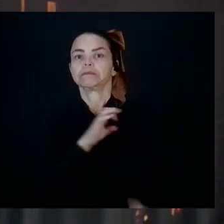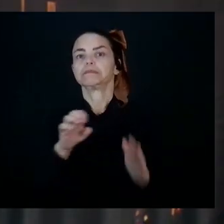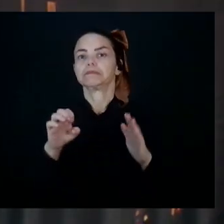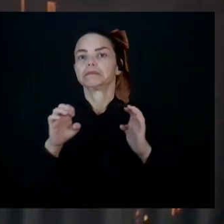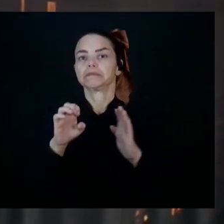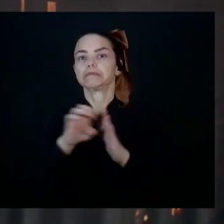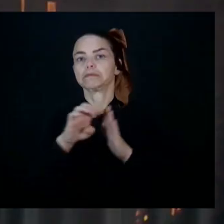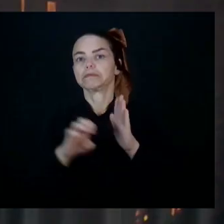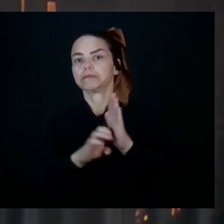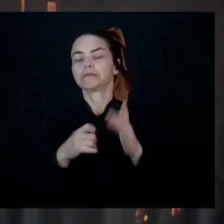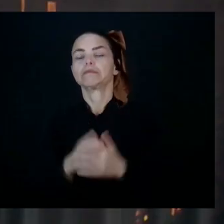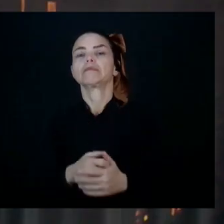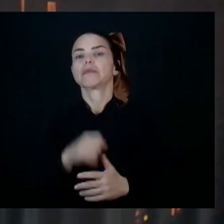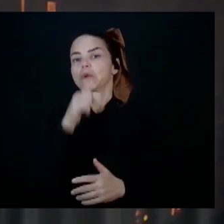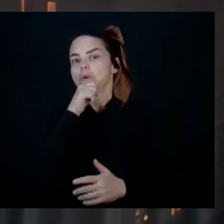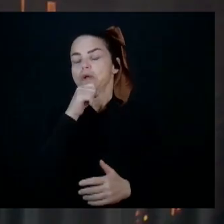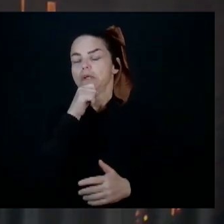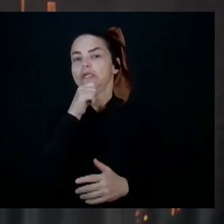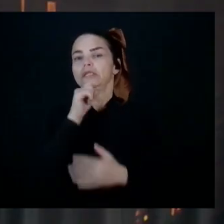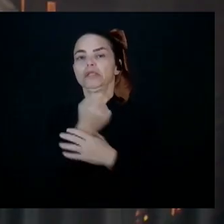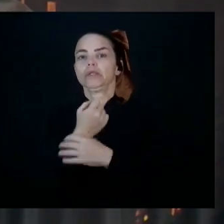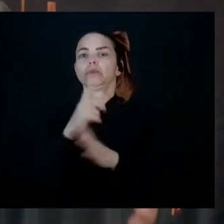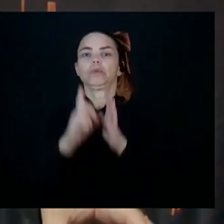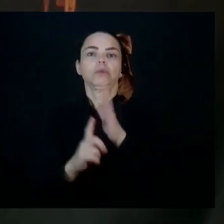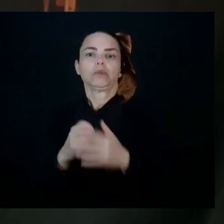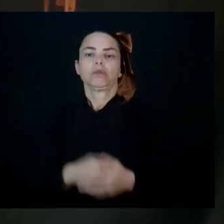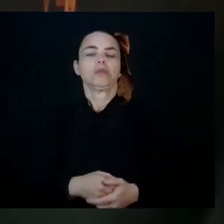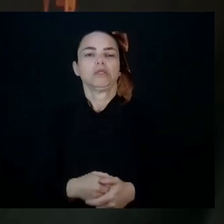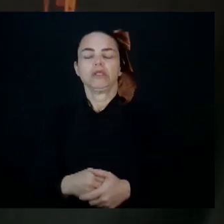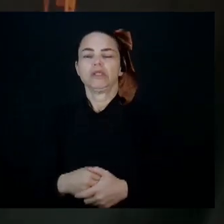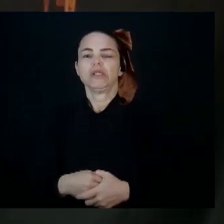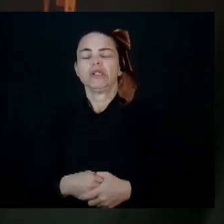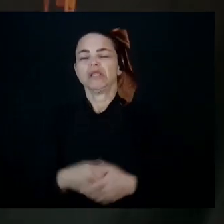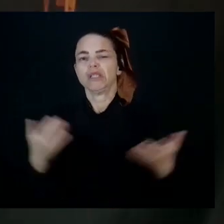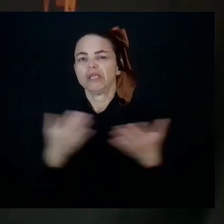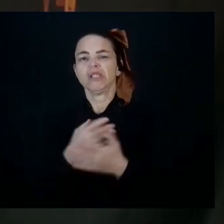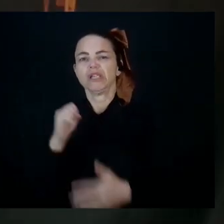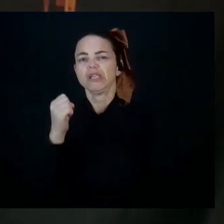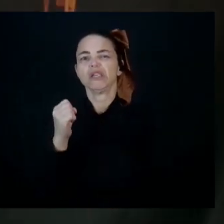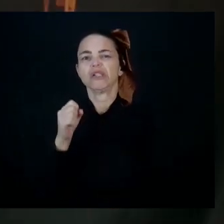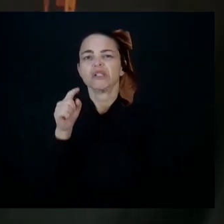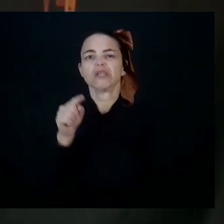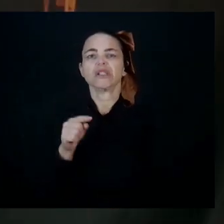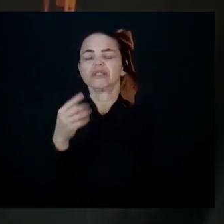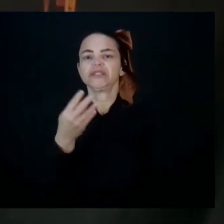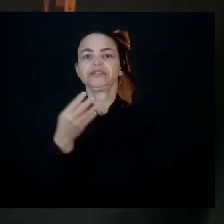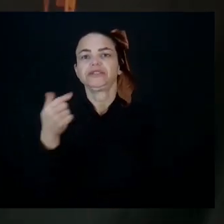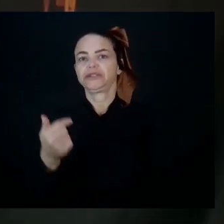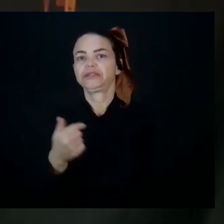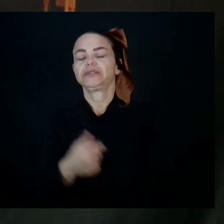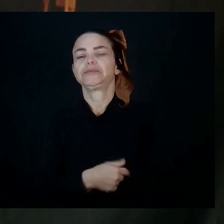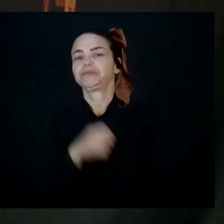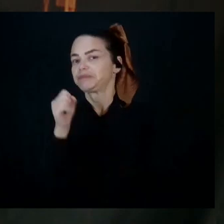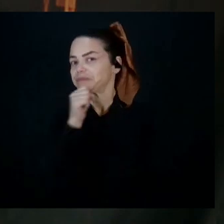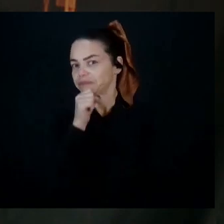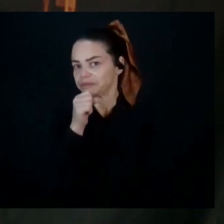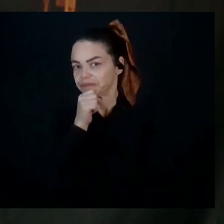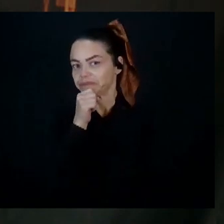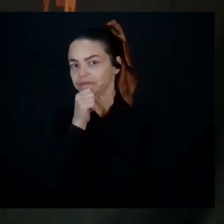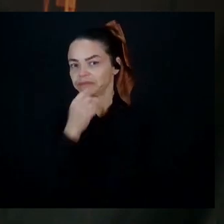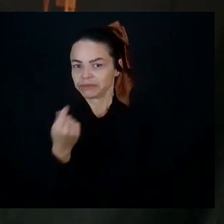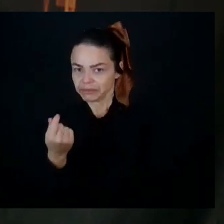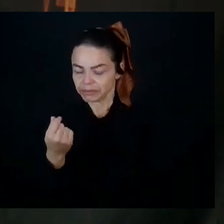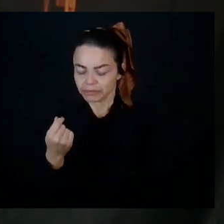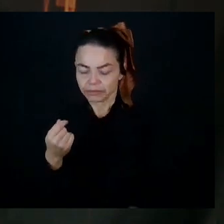para tentar garantir esses direitos. Muito bem. Agora 8h42, gente, olha, mas a minha avó é o seguinte, ela me dava dinheirinho e falava assim para mim,